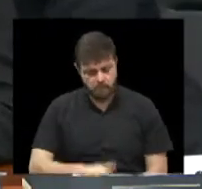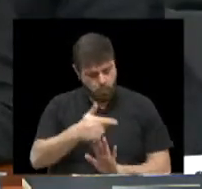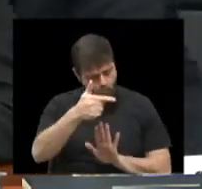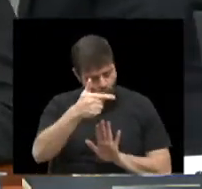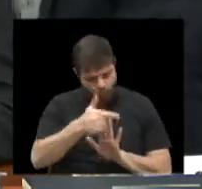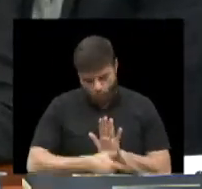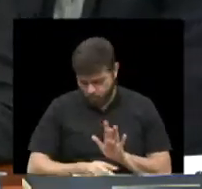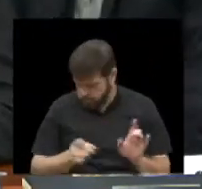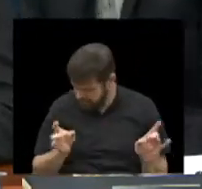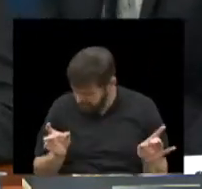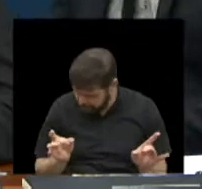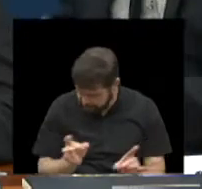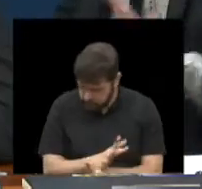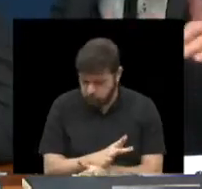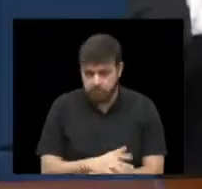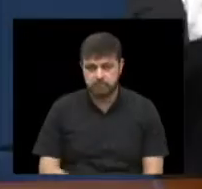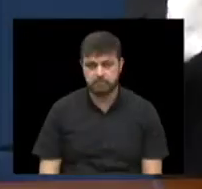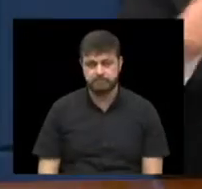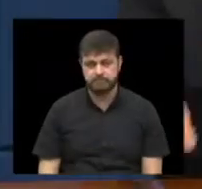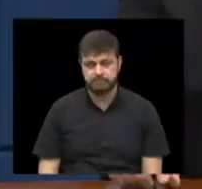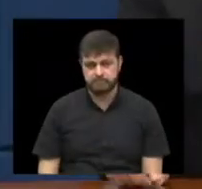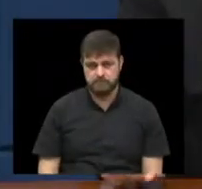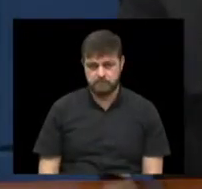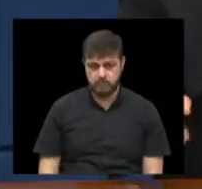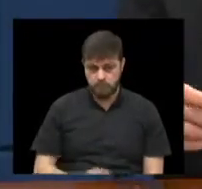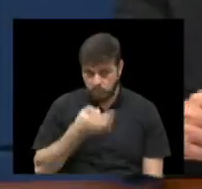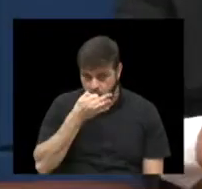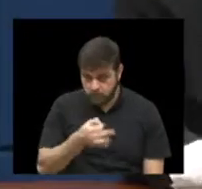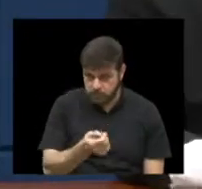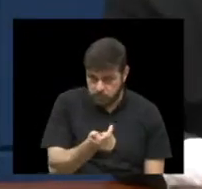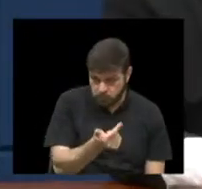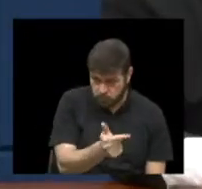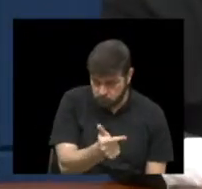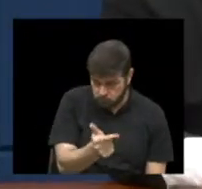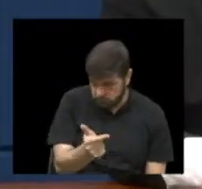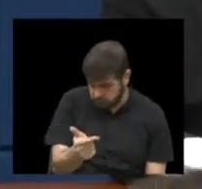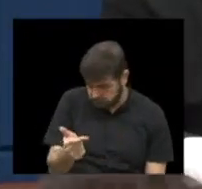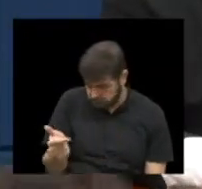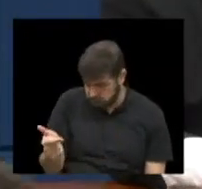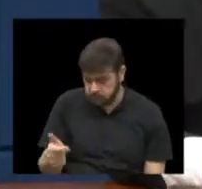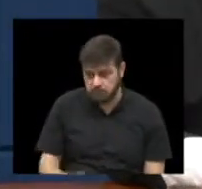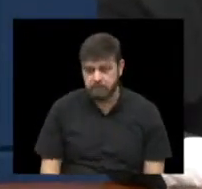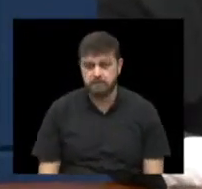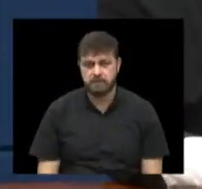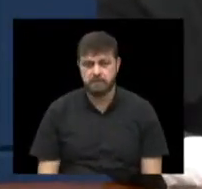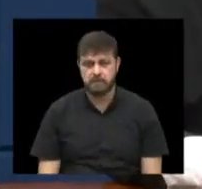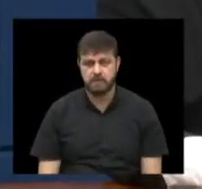há mais vereadores inscritos. Não havendo mais vereadores inscritos,